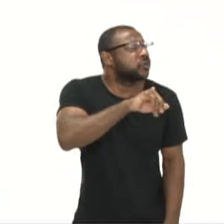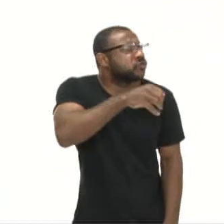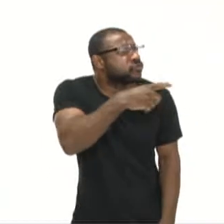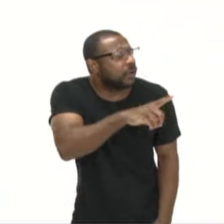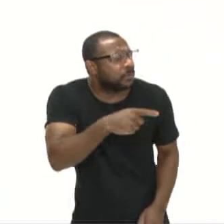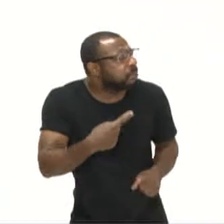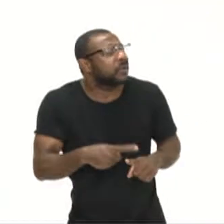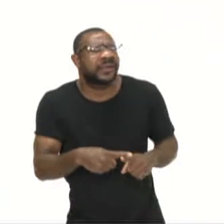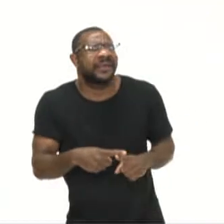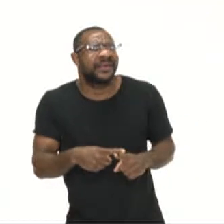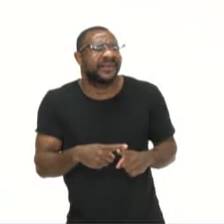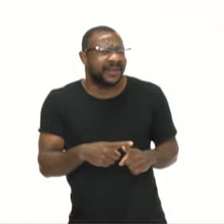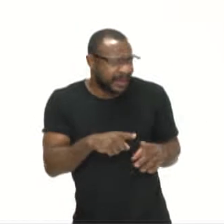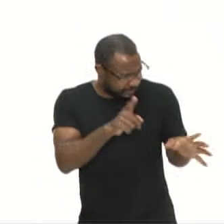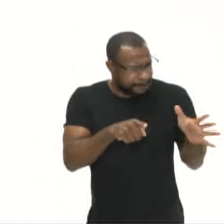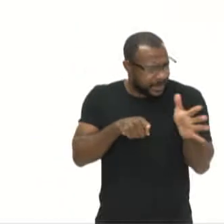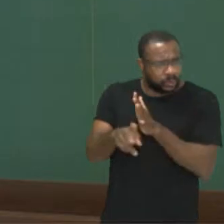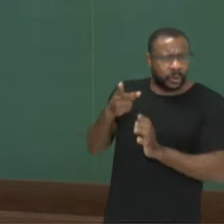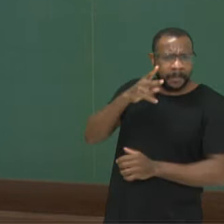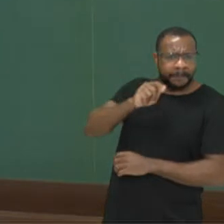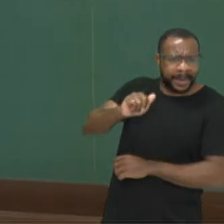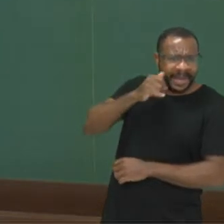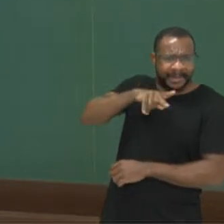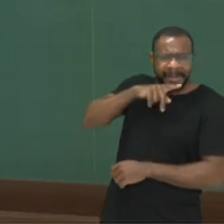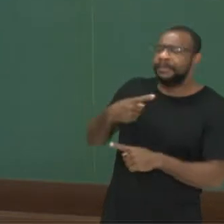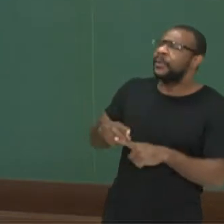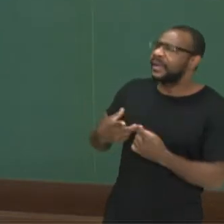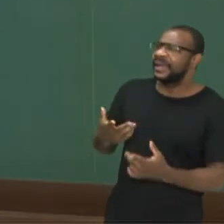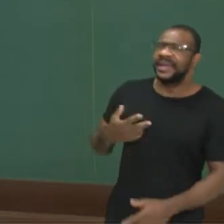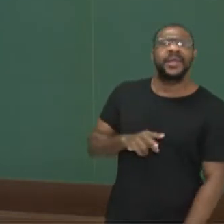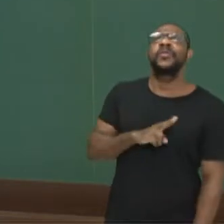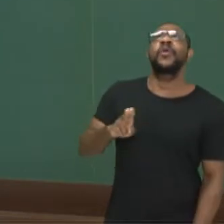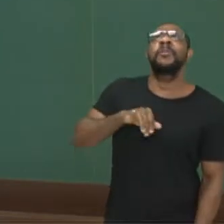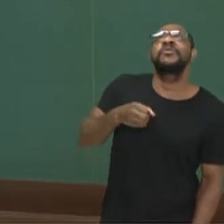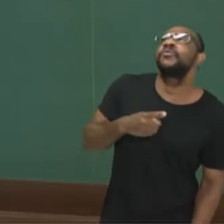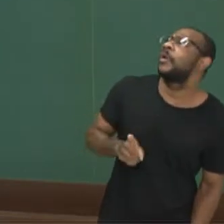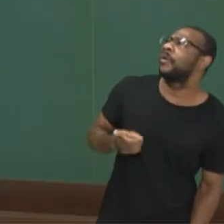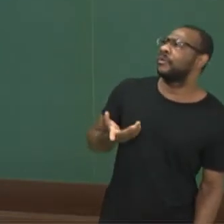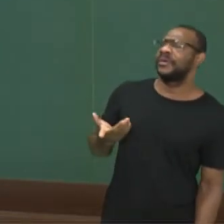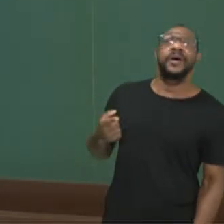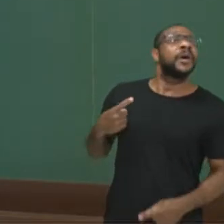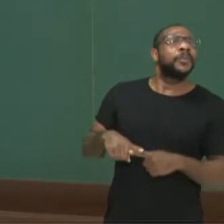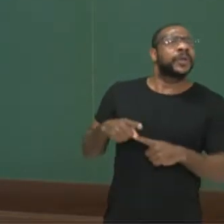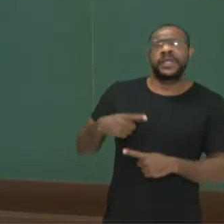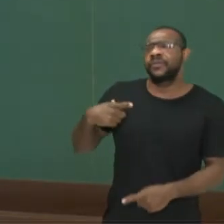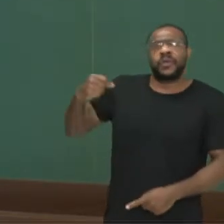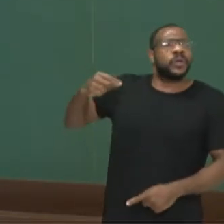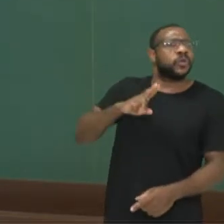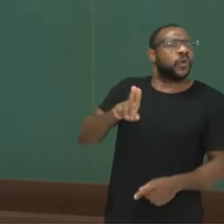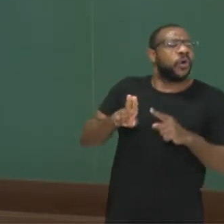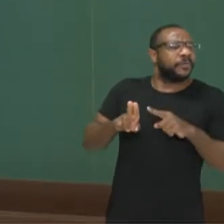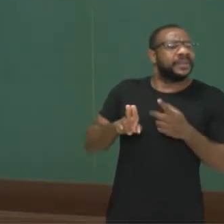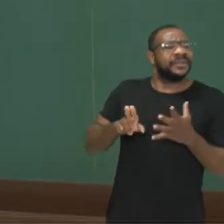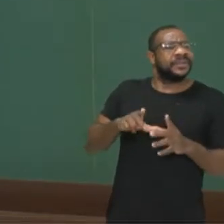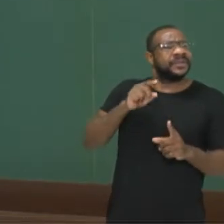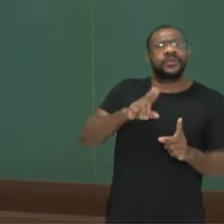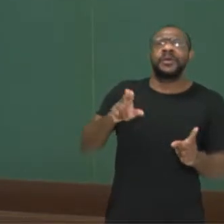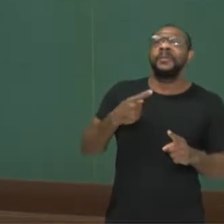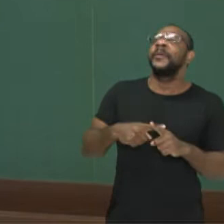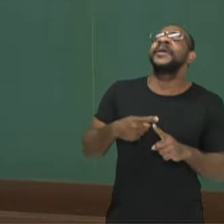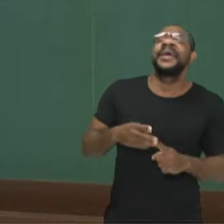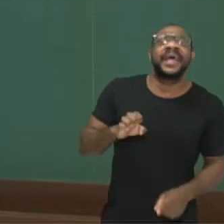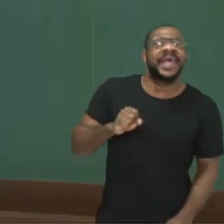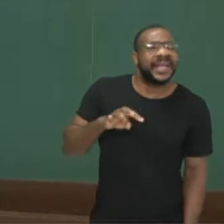sobre si mesmo, sobre a sua história de vida. Por que você tem o nome que tem? Por que as pessoas que escolheram o seu nome escolheram este nome